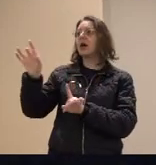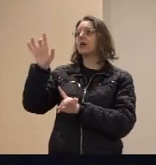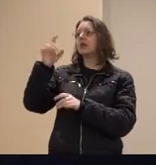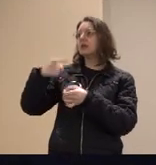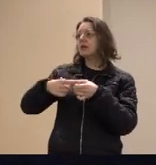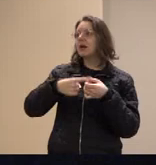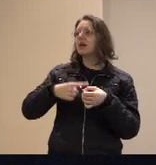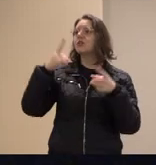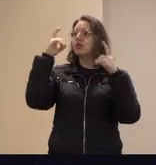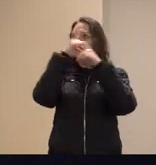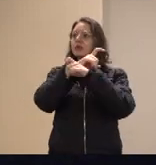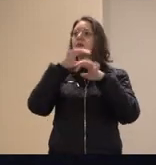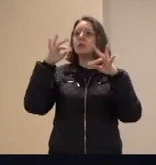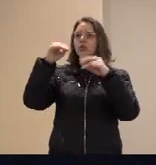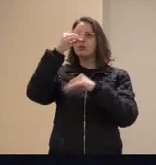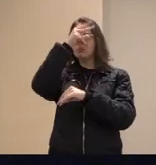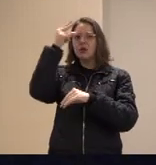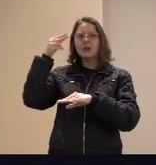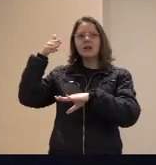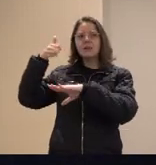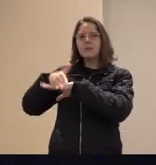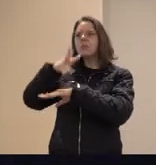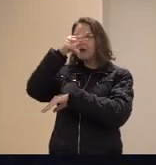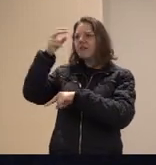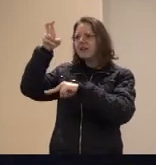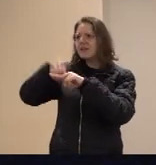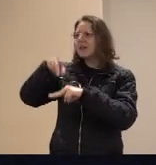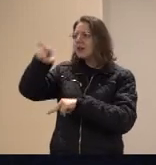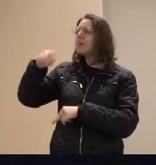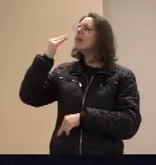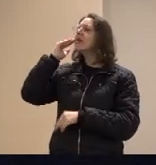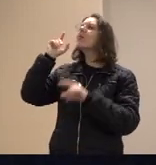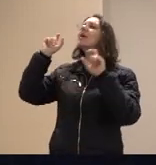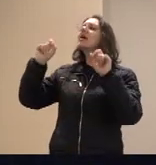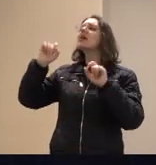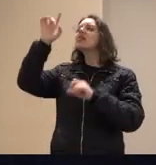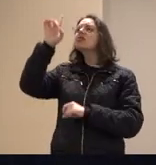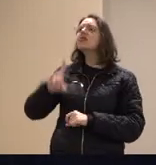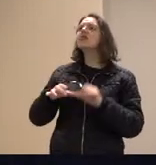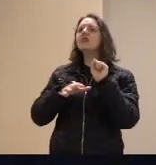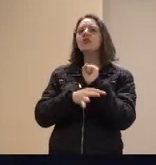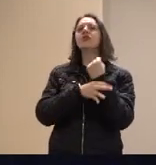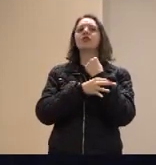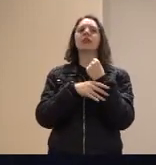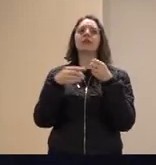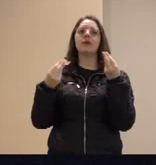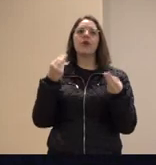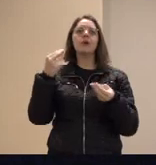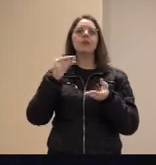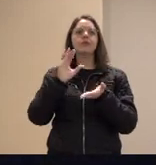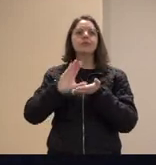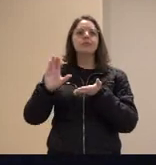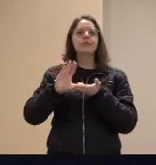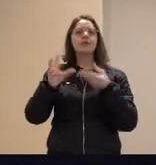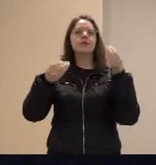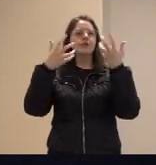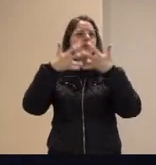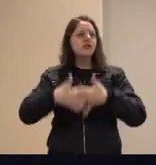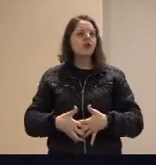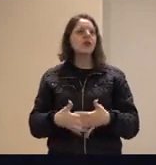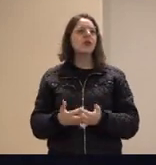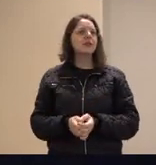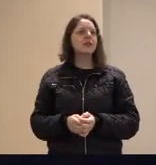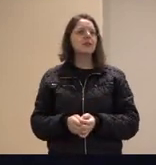que nós fizemos aqui, era para trazer o prefeito para entender o que é efetivar um serviço e por que, que o prefeito tem que cada vez mais ser